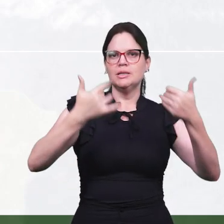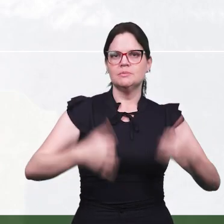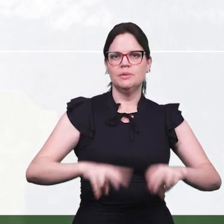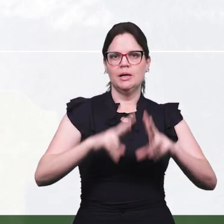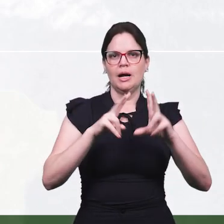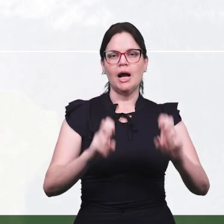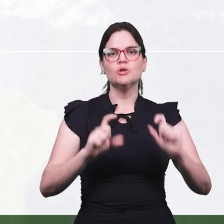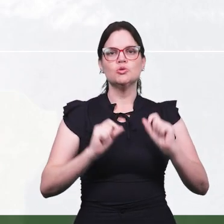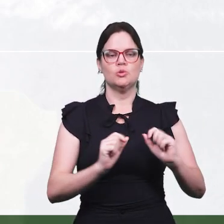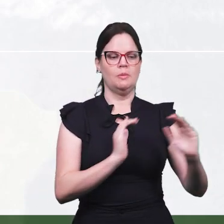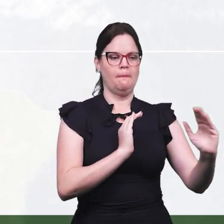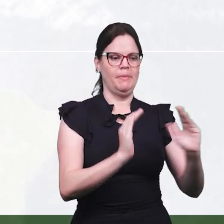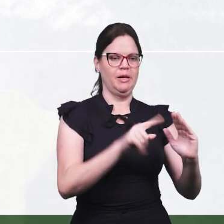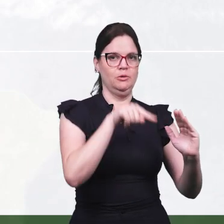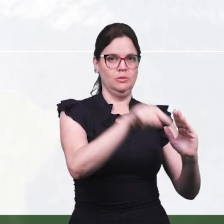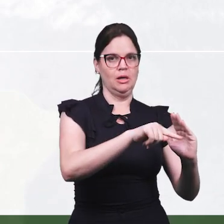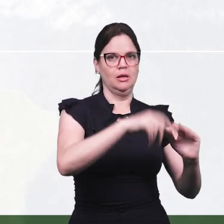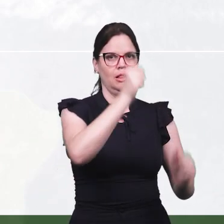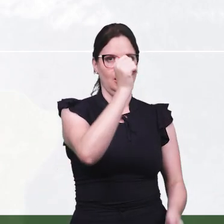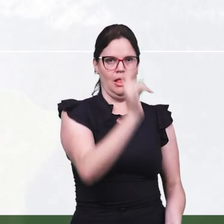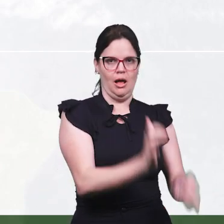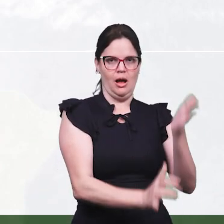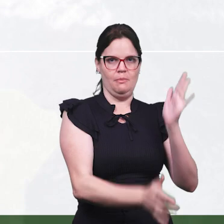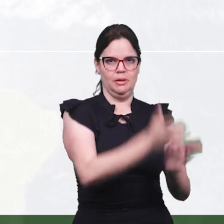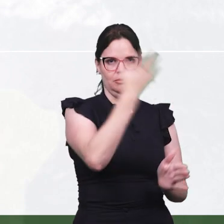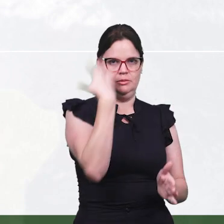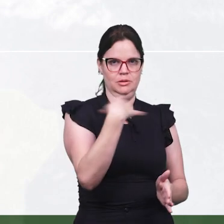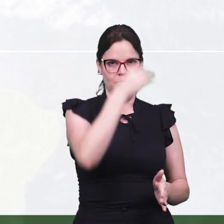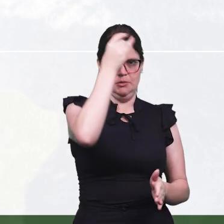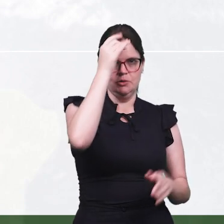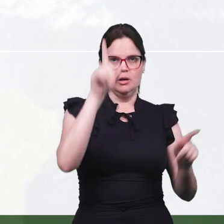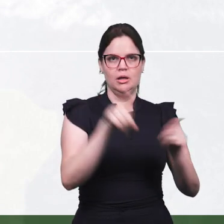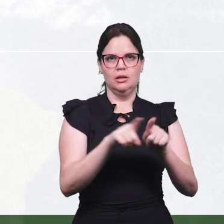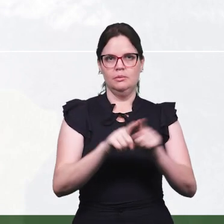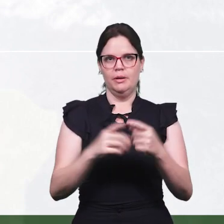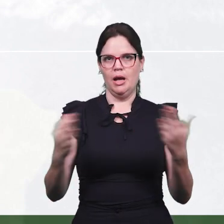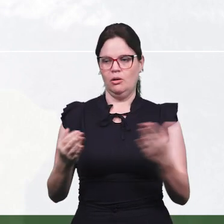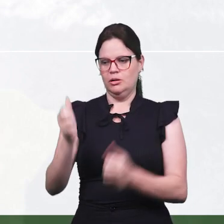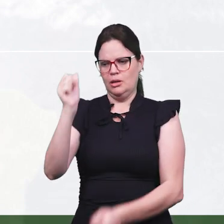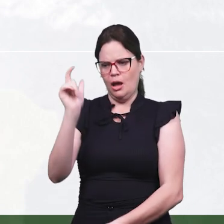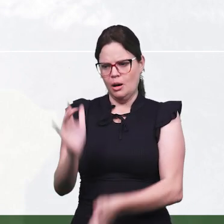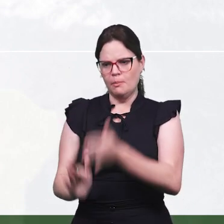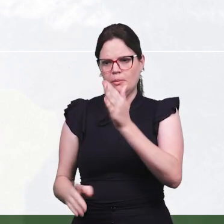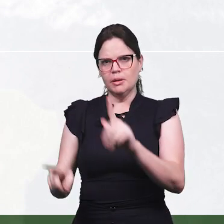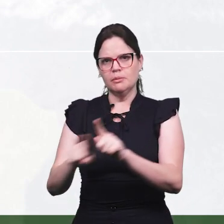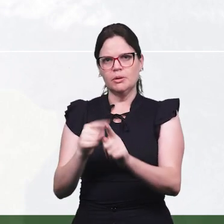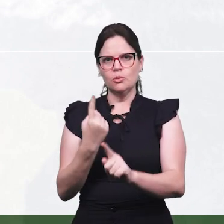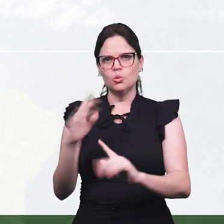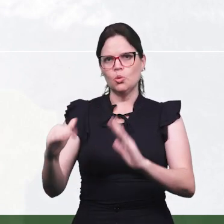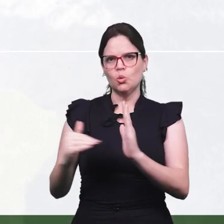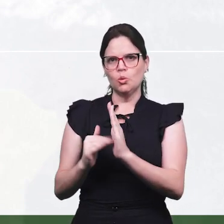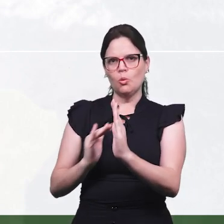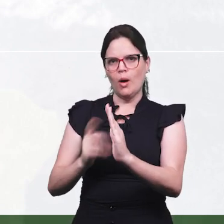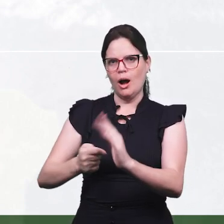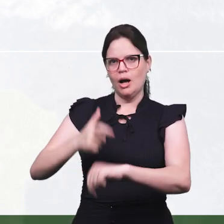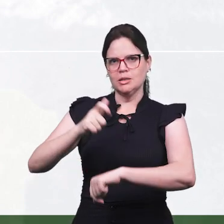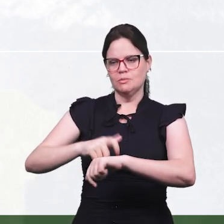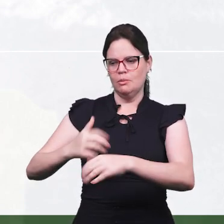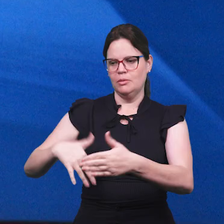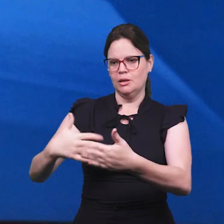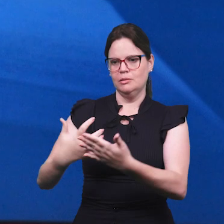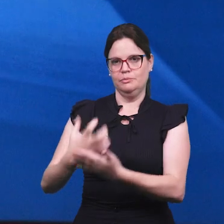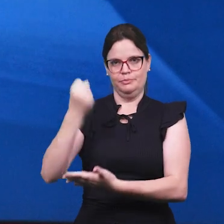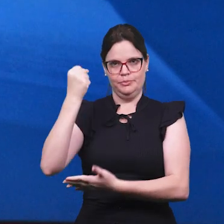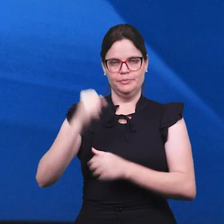do derramamento do Espírito Santo nos últimos dias? O que será isso? 2 momentos do derramamento do